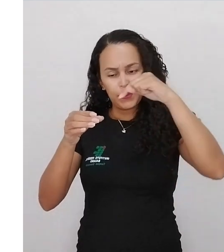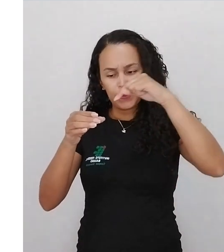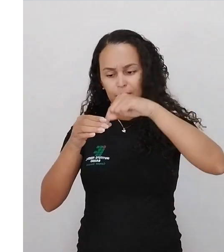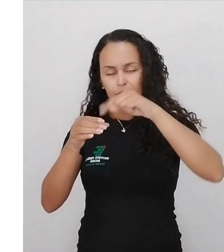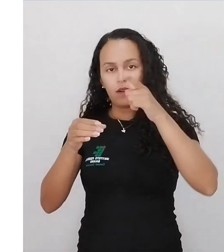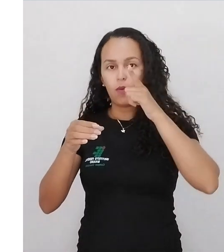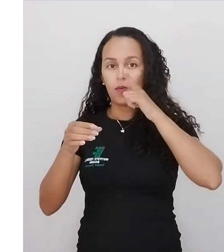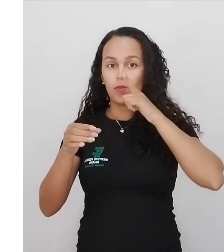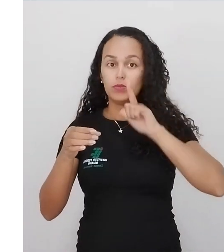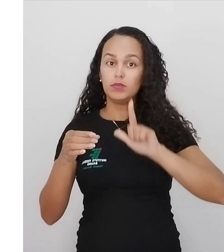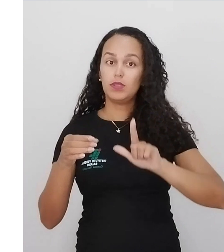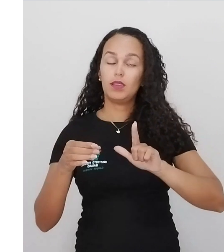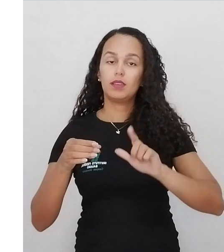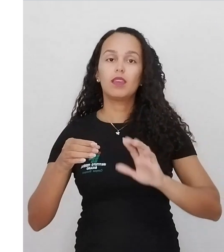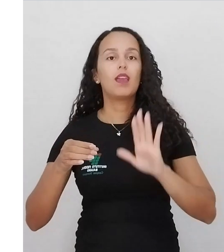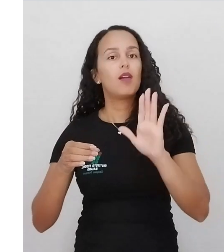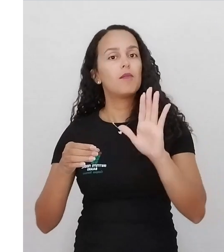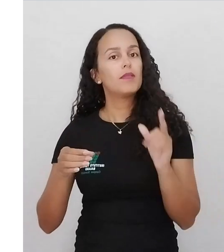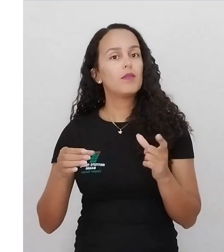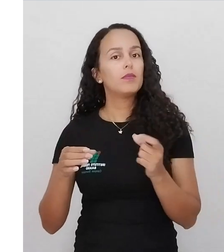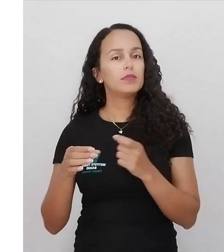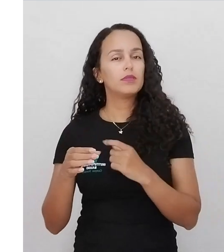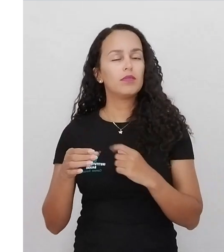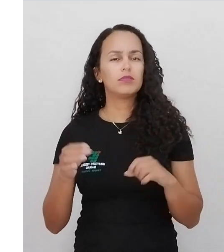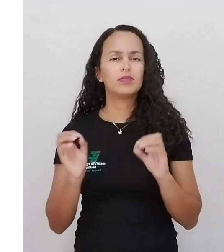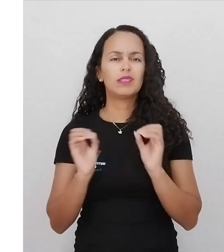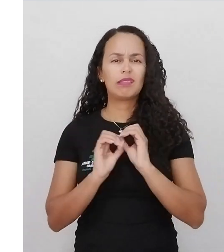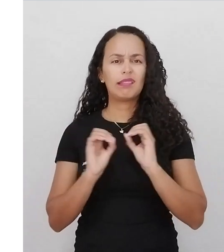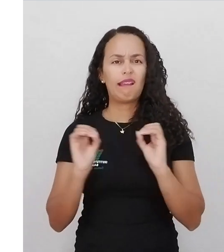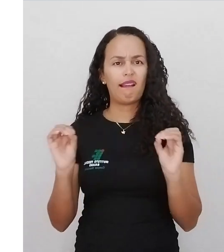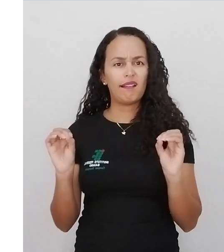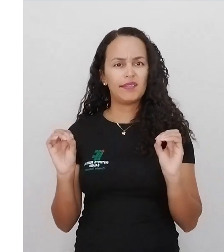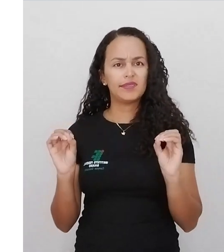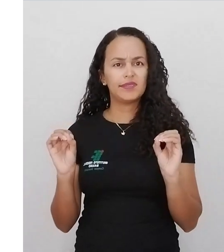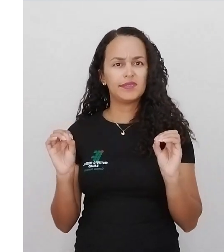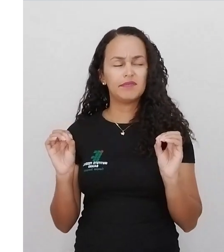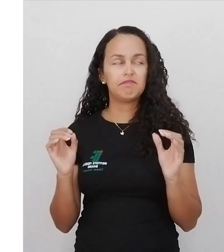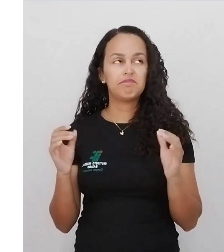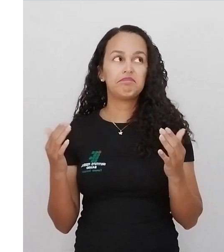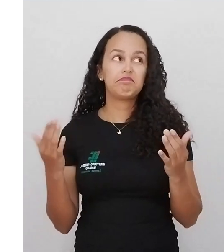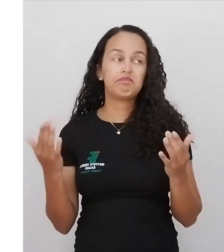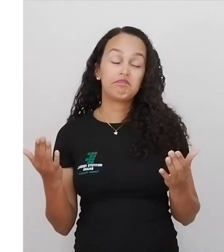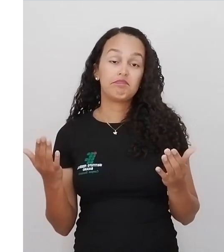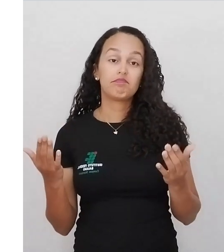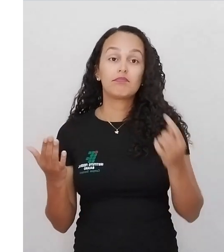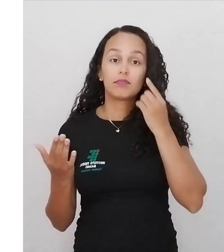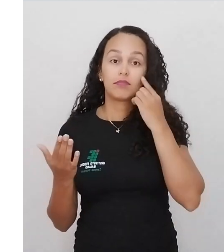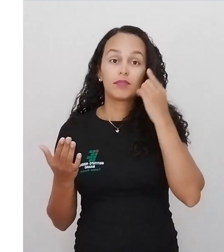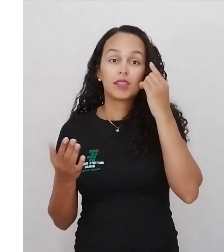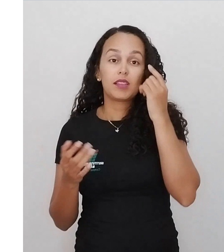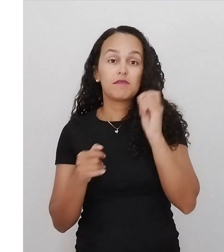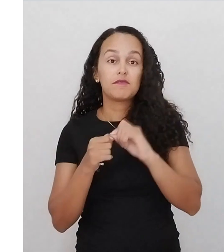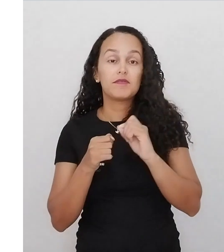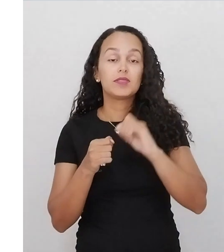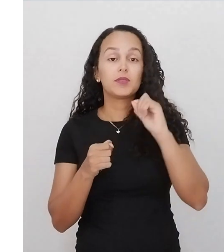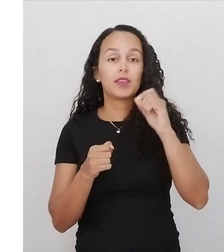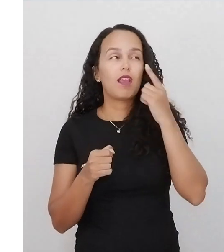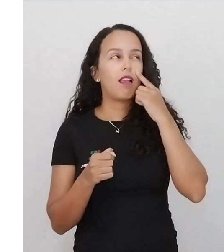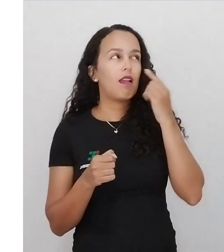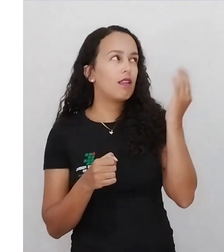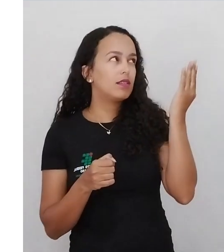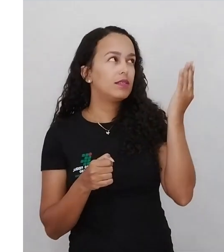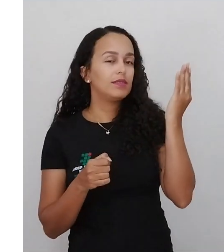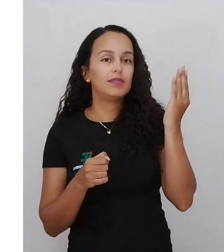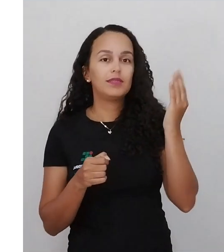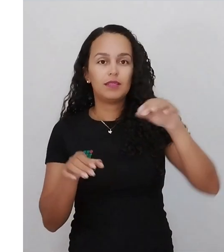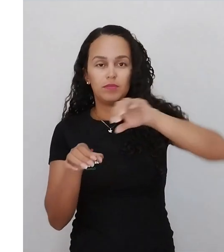entrasse e o princípio ativo entrasse. Mas não surgiu nada, não surgiu nenhum micro-organismo. Então, vou quebrar aqui, né, o